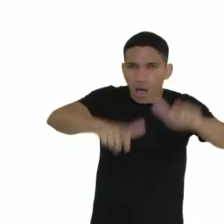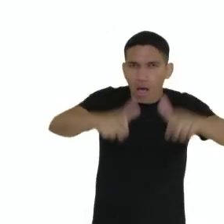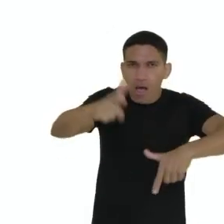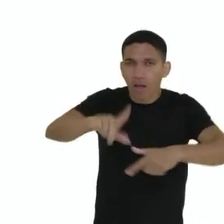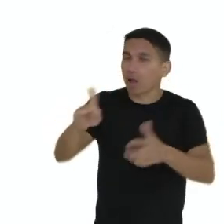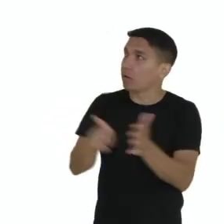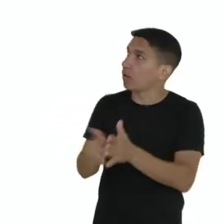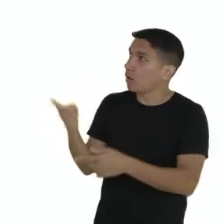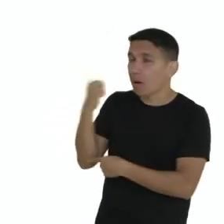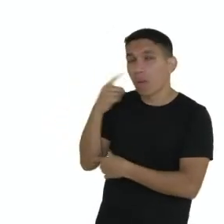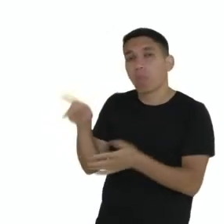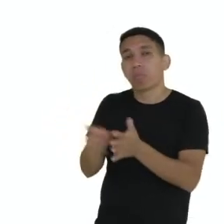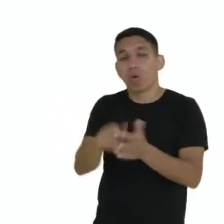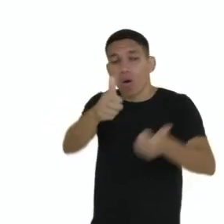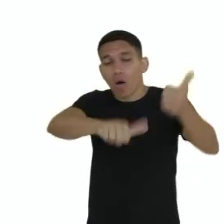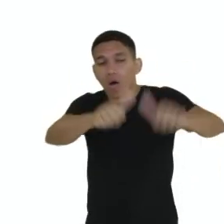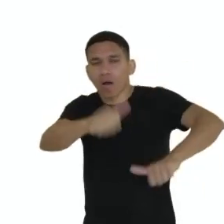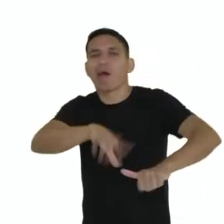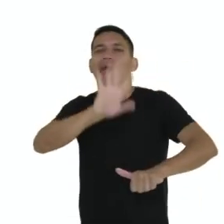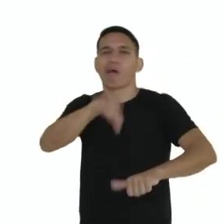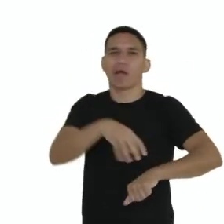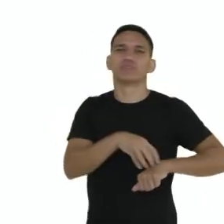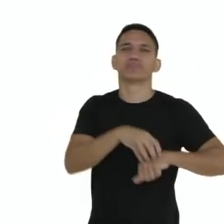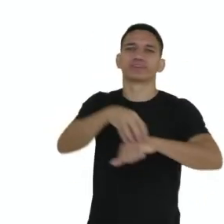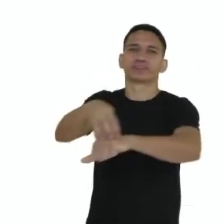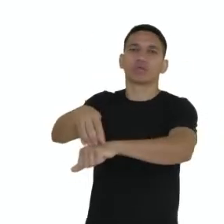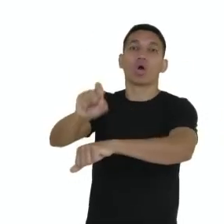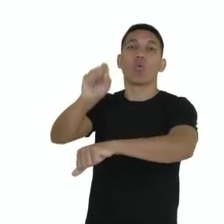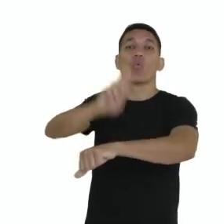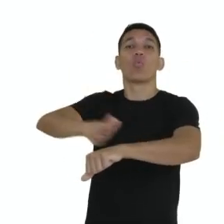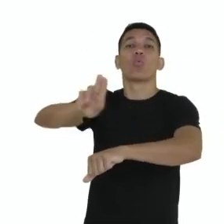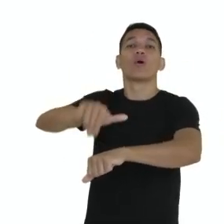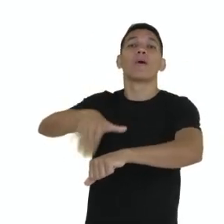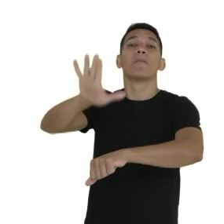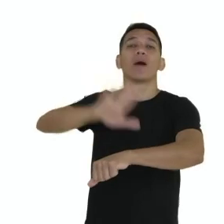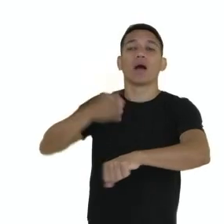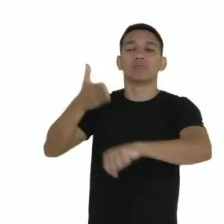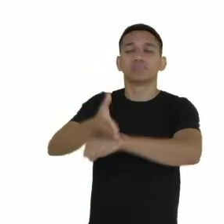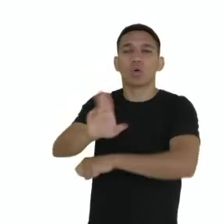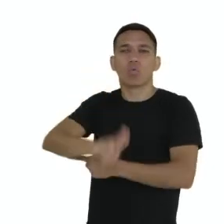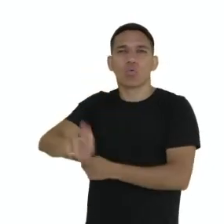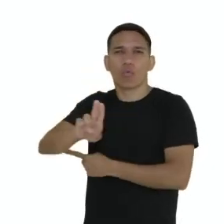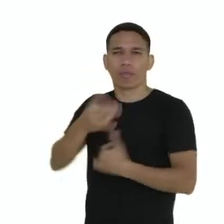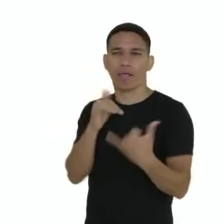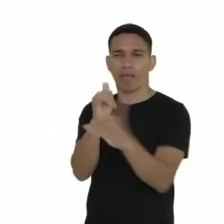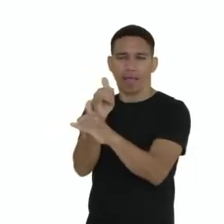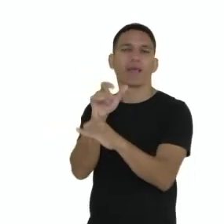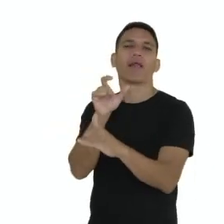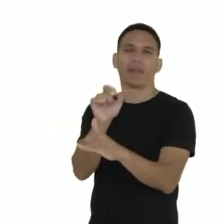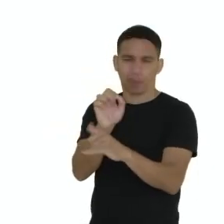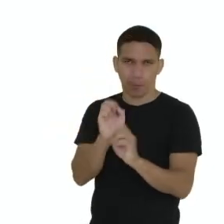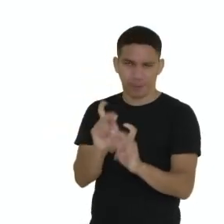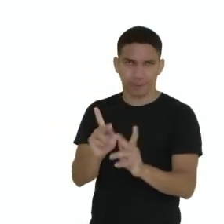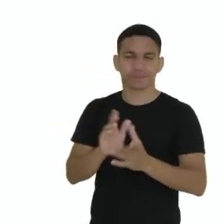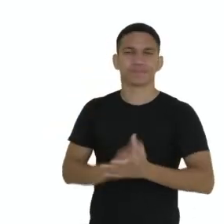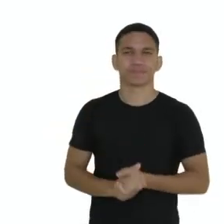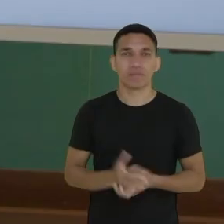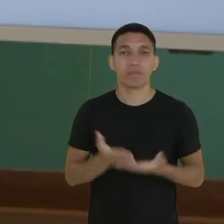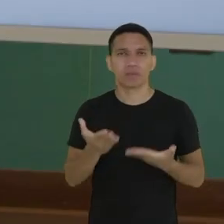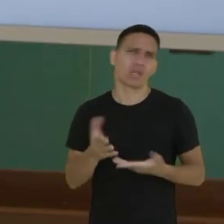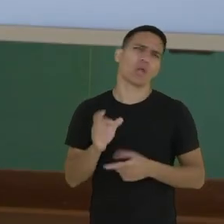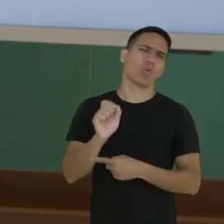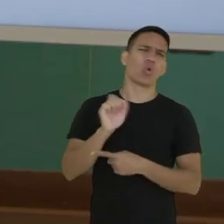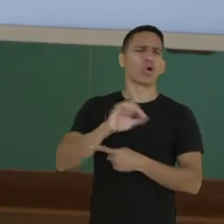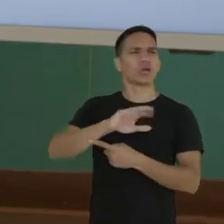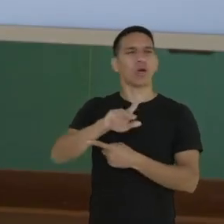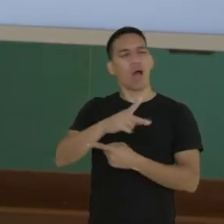transporte. Então, o setor de transporte é aquele que tem a maior participação no consumo de energia, certo? E não analisando a questão